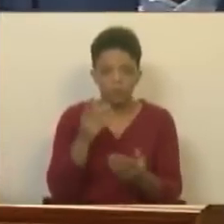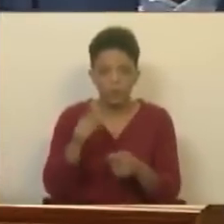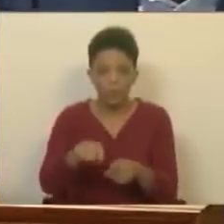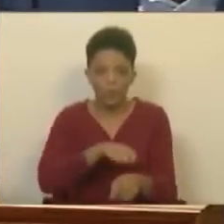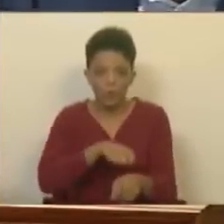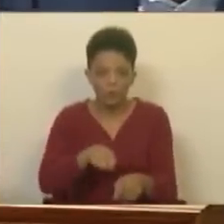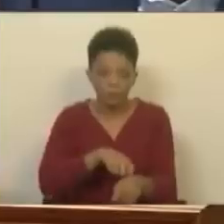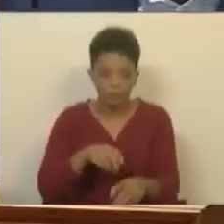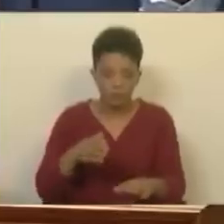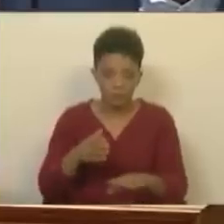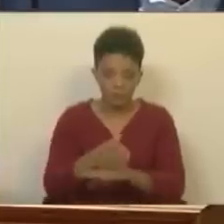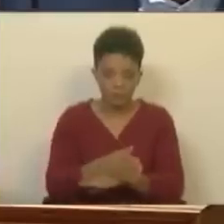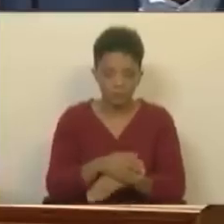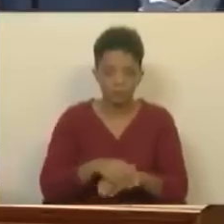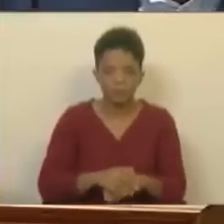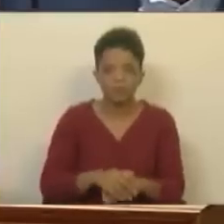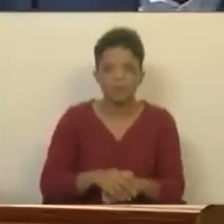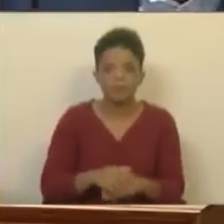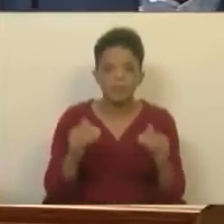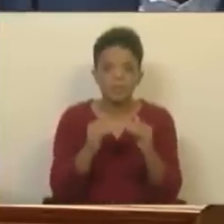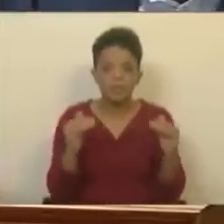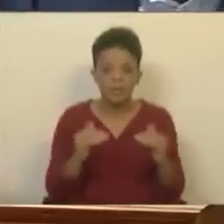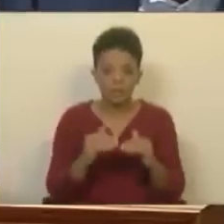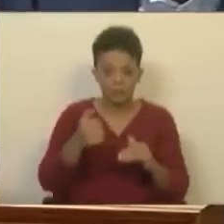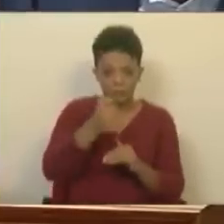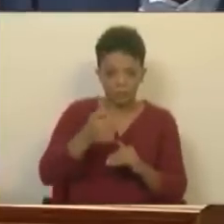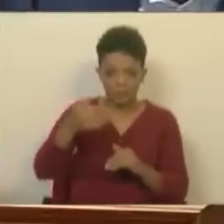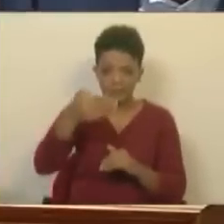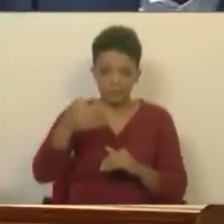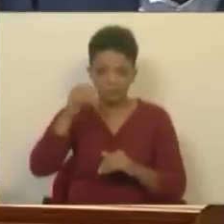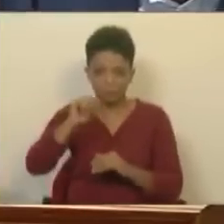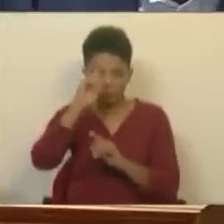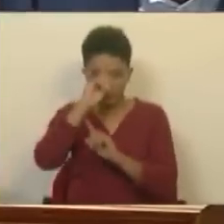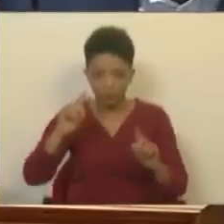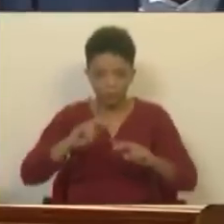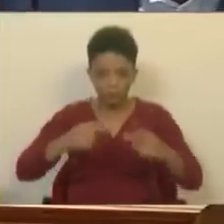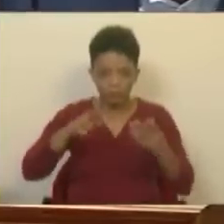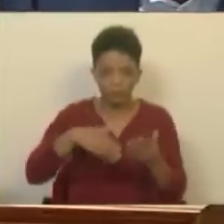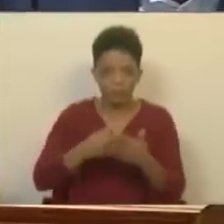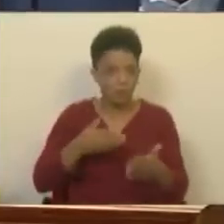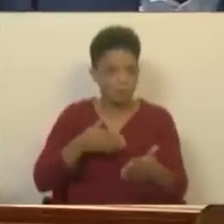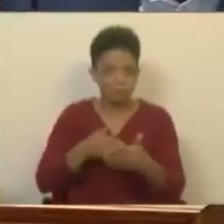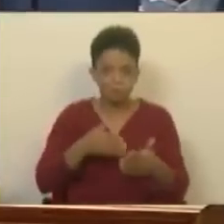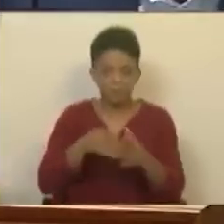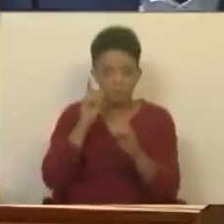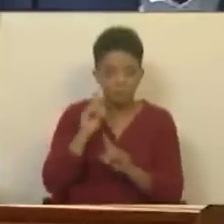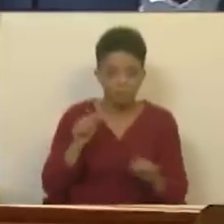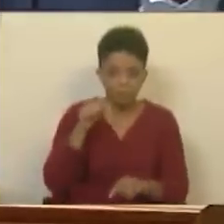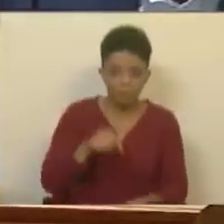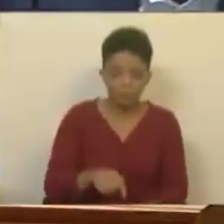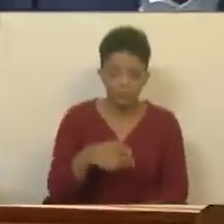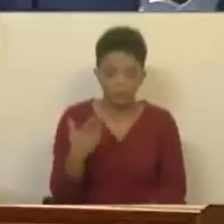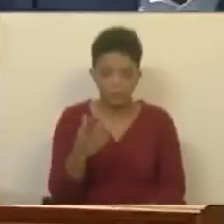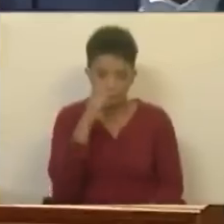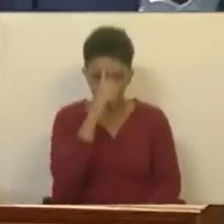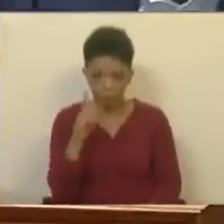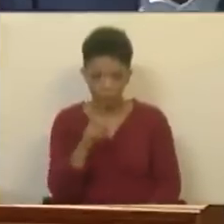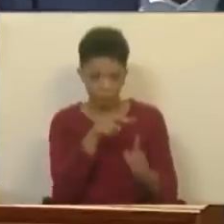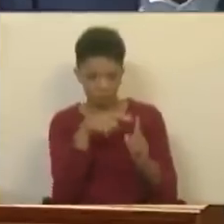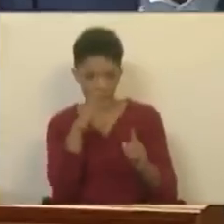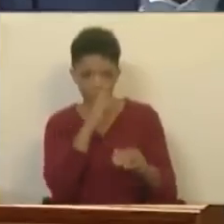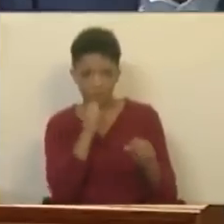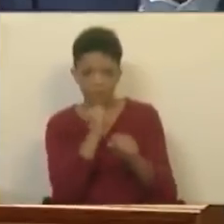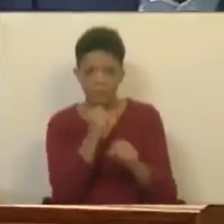cotas no acesso aos escritos e sétimos escalões na carreira docente e pedir da progressão dos professores hoje é perspectiva de um professor